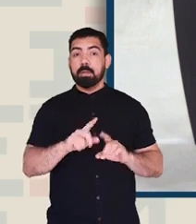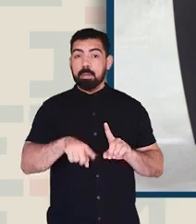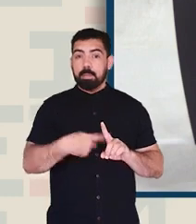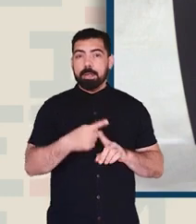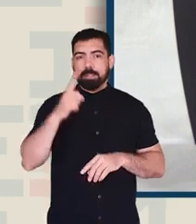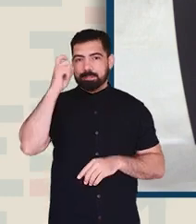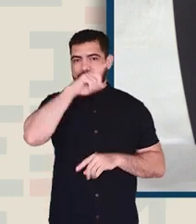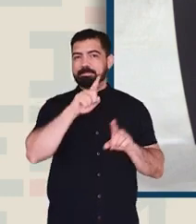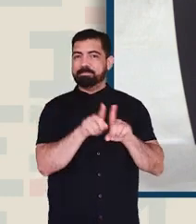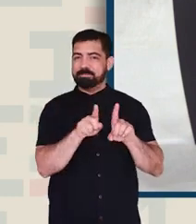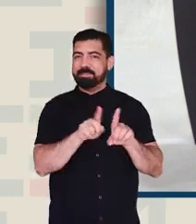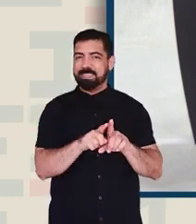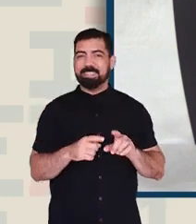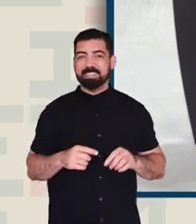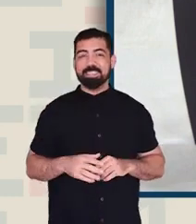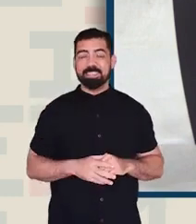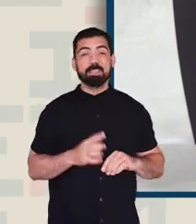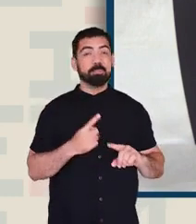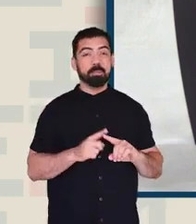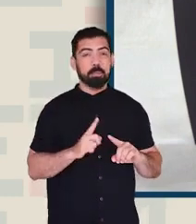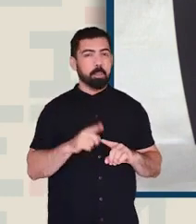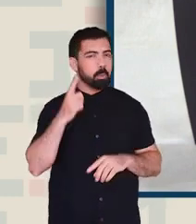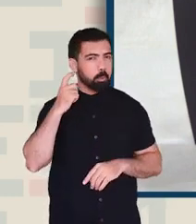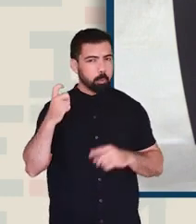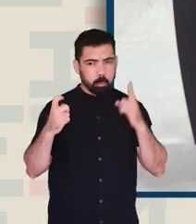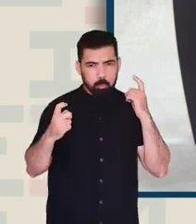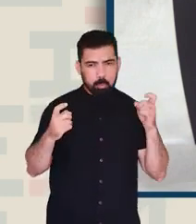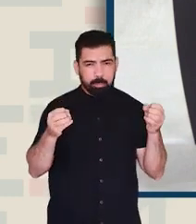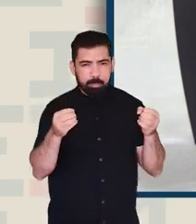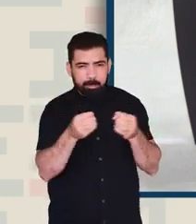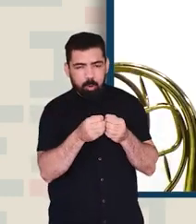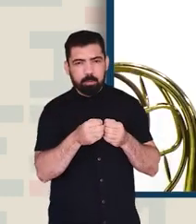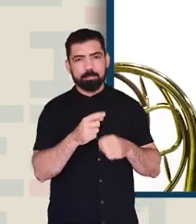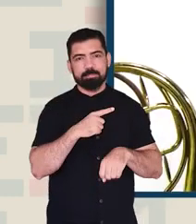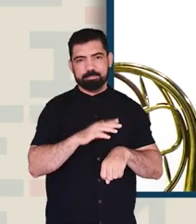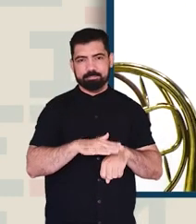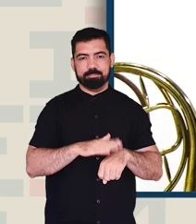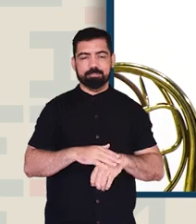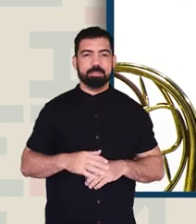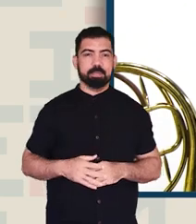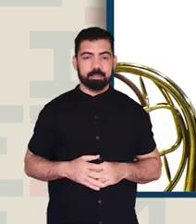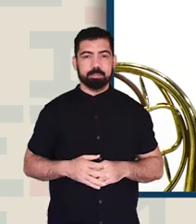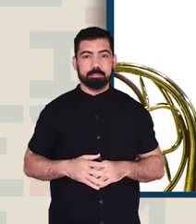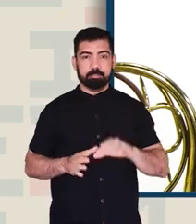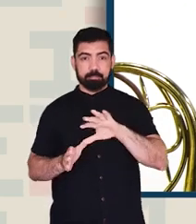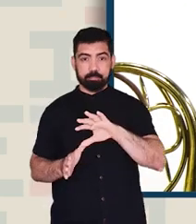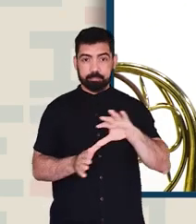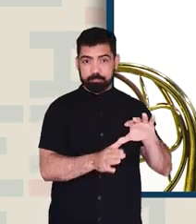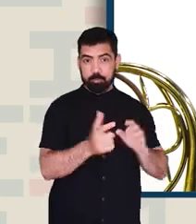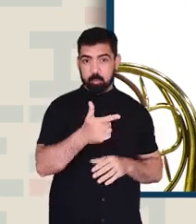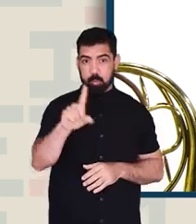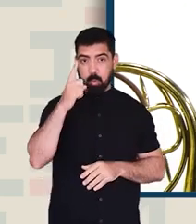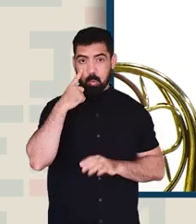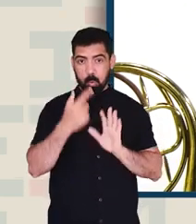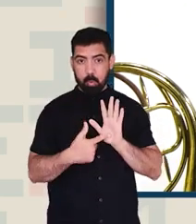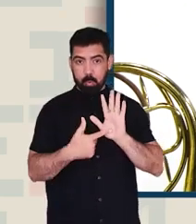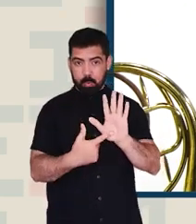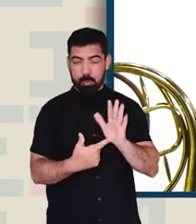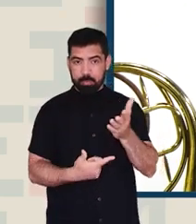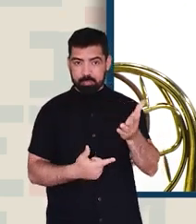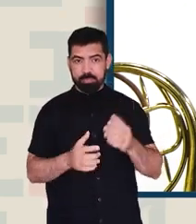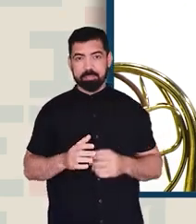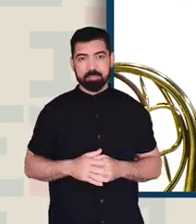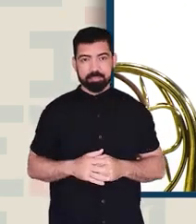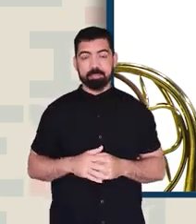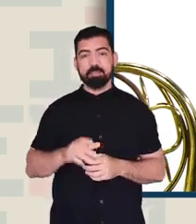ficando mais difícil de tocar, né? Porque eles vão estar muito próximos. Então, agora com esse outro instrumento aqui, que se